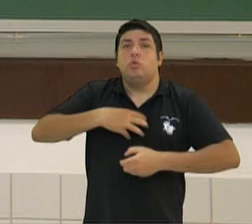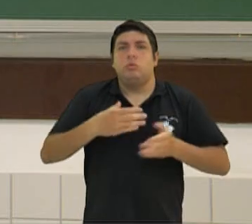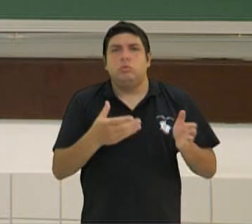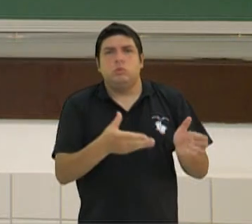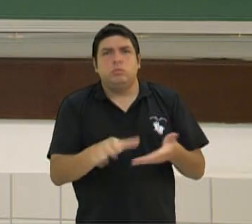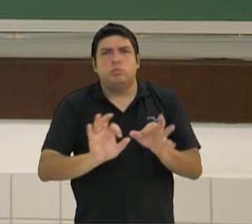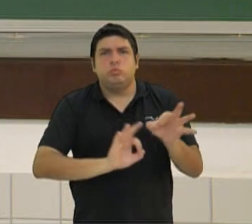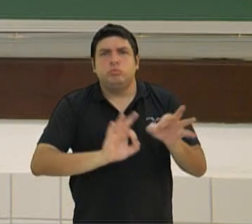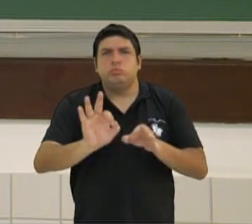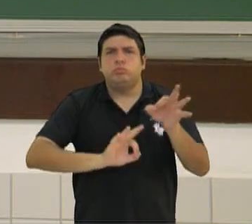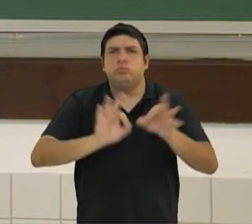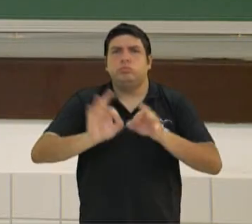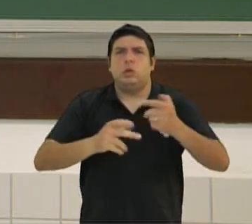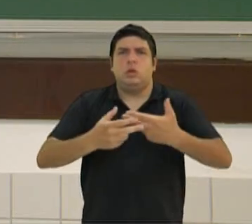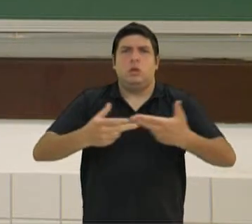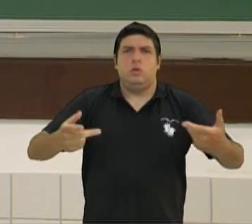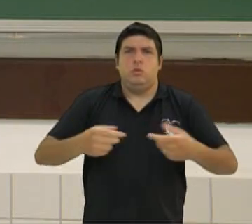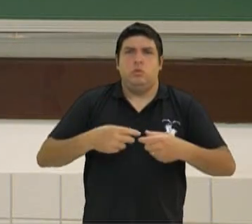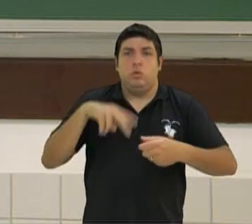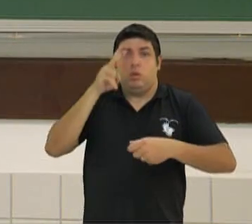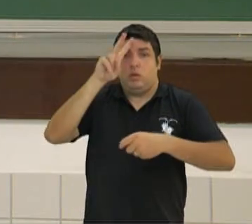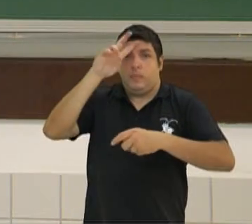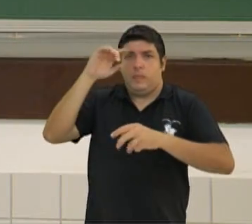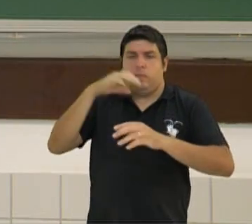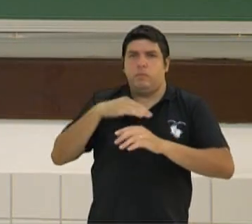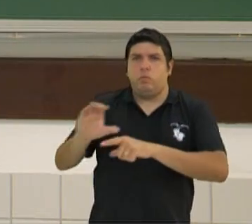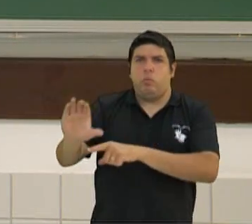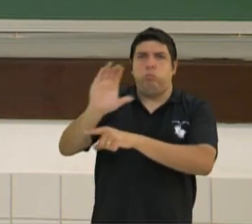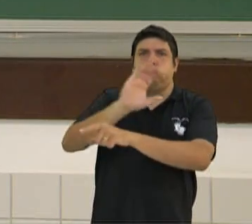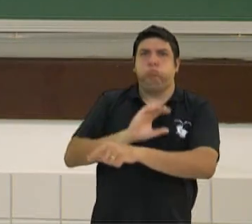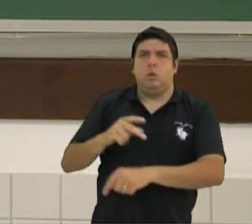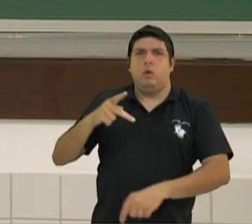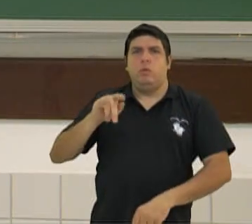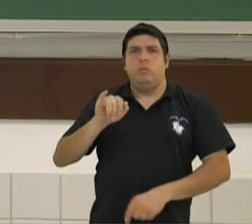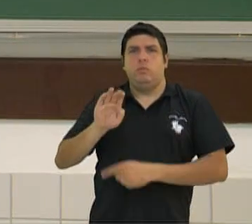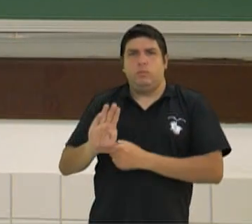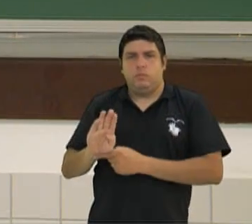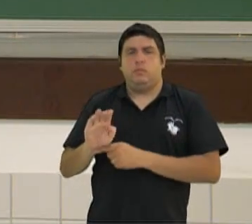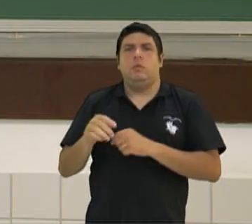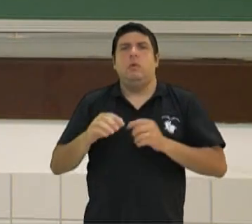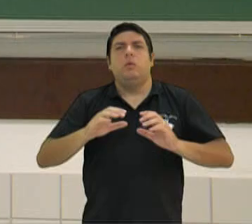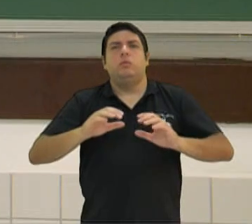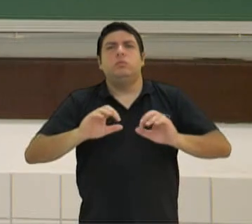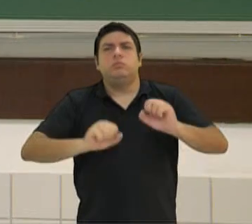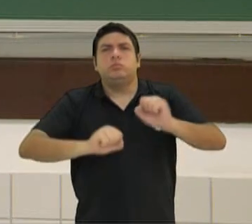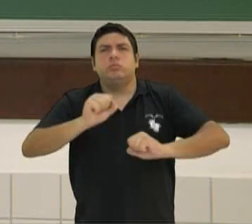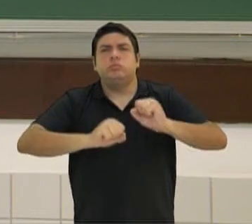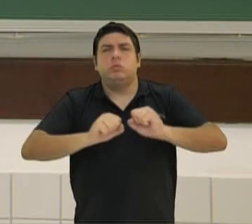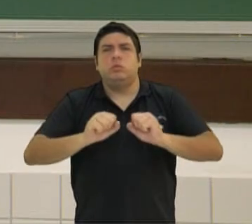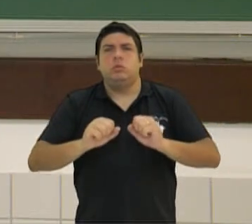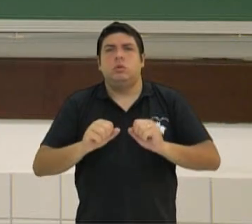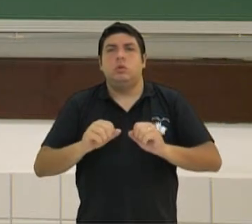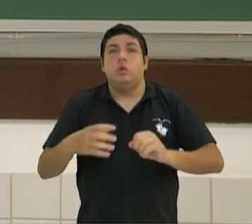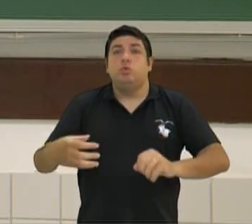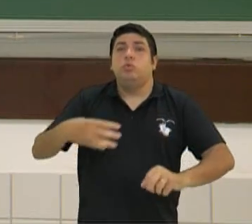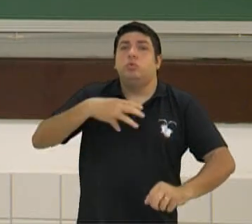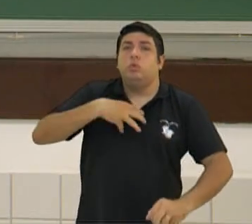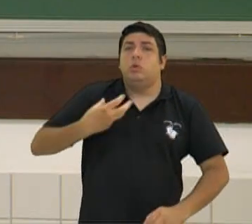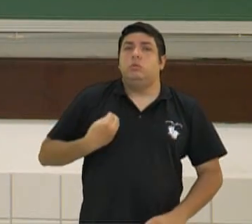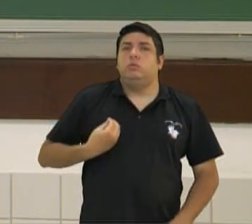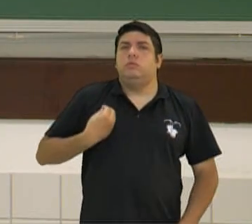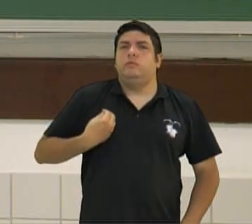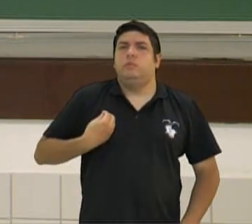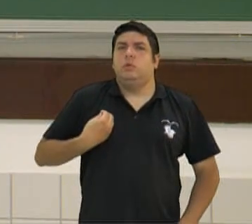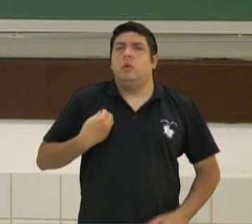riquezas, daquilo que nós falamos lá do PIB. Então, a instalação de muitas indústrias, a maneira de viver, a forma como o espaço geográfico vai